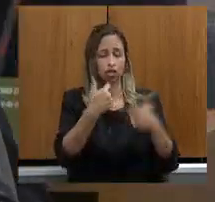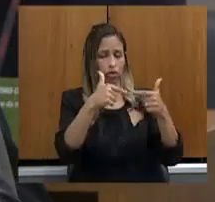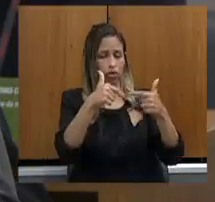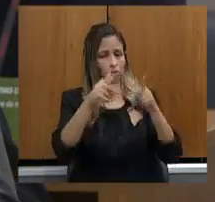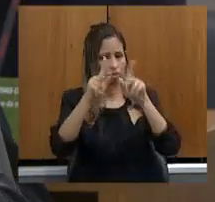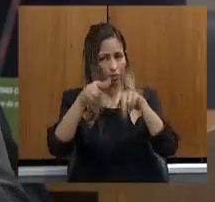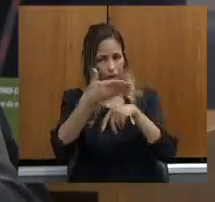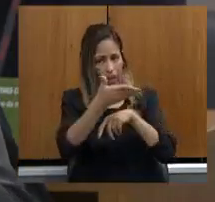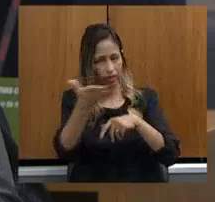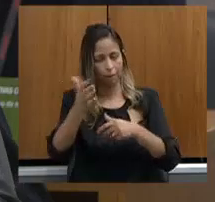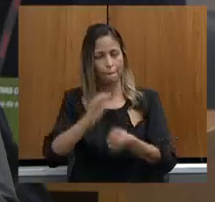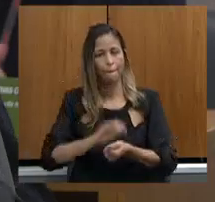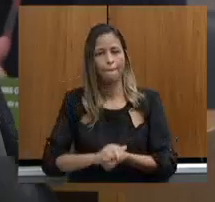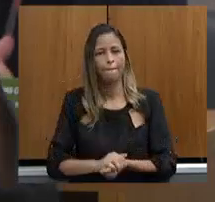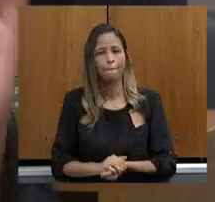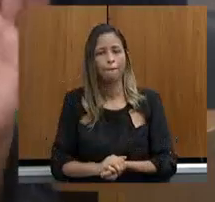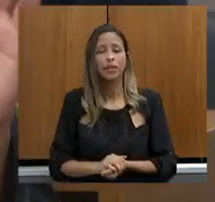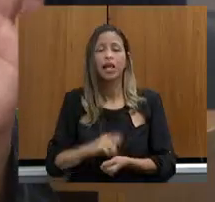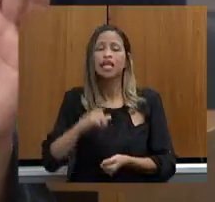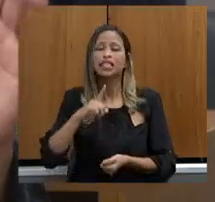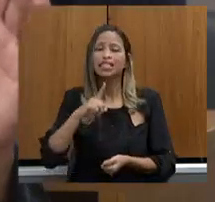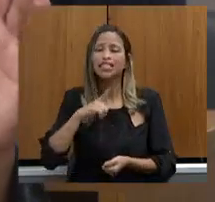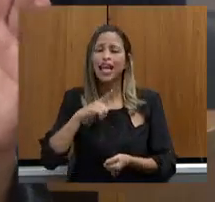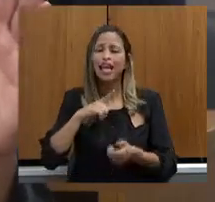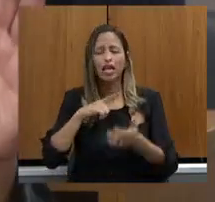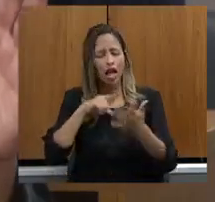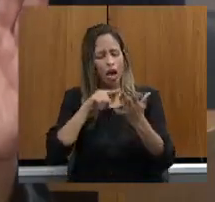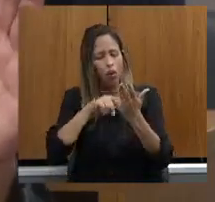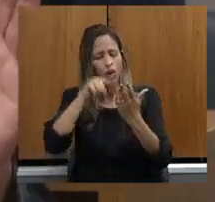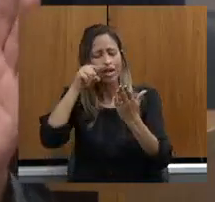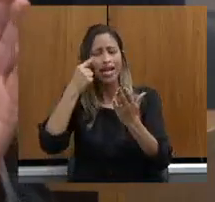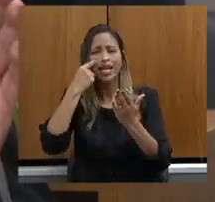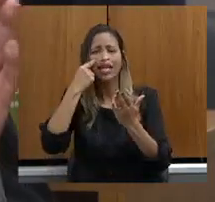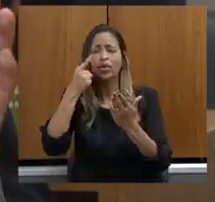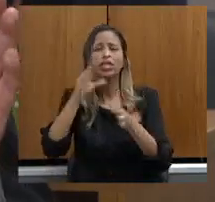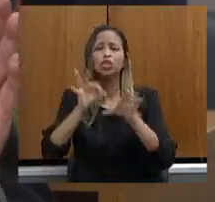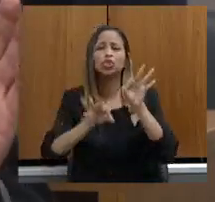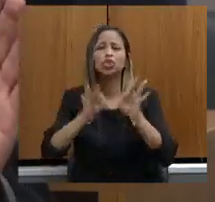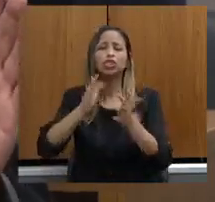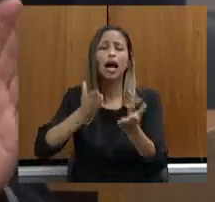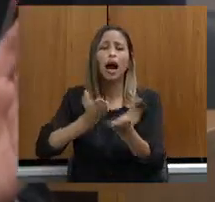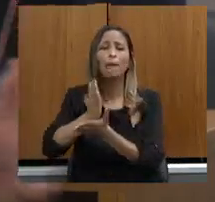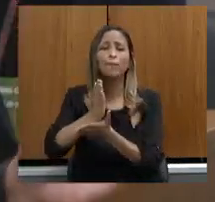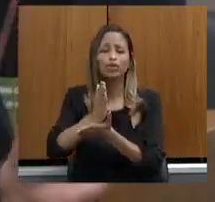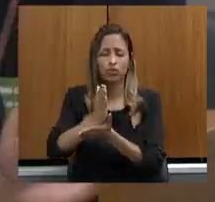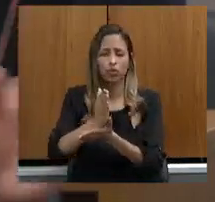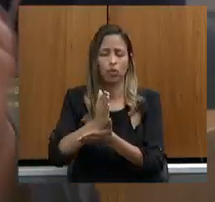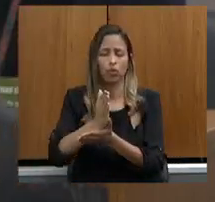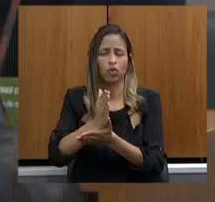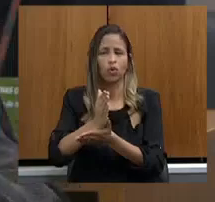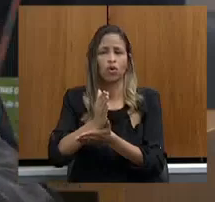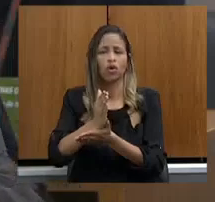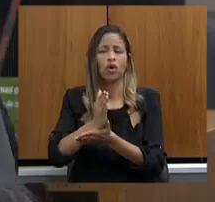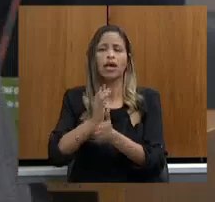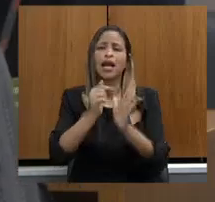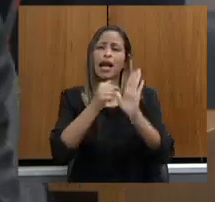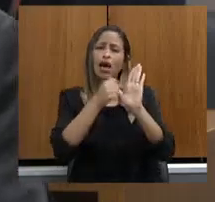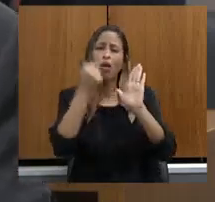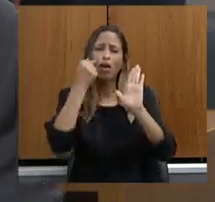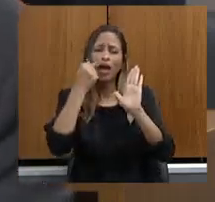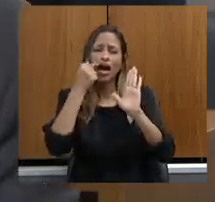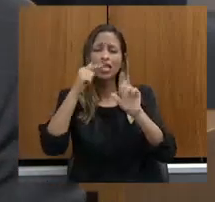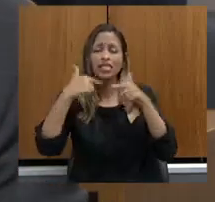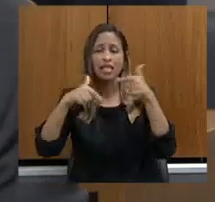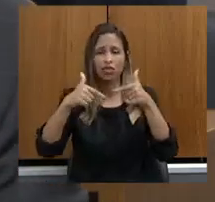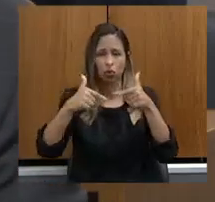aqui tem um item que eu não entendi como que o judiciário autorizou que foi a parte relativa